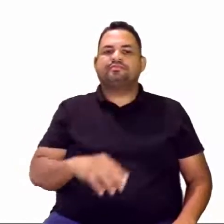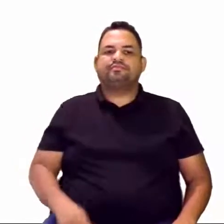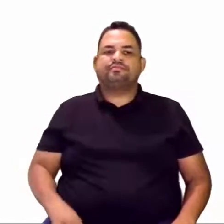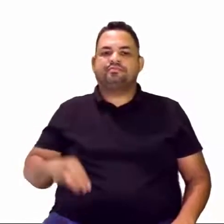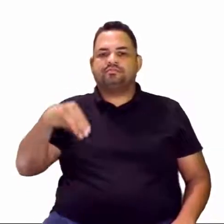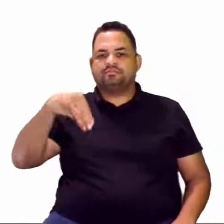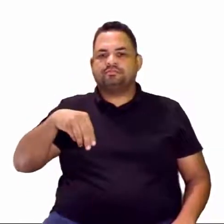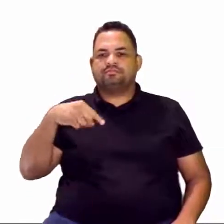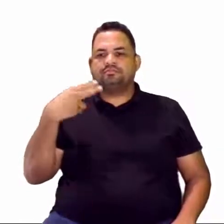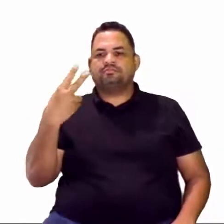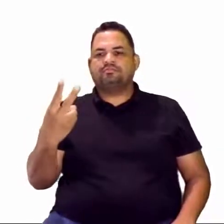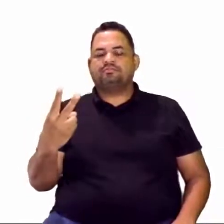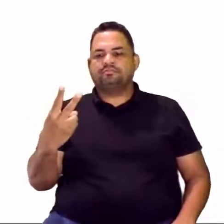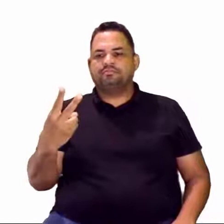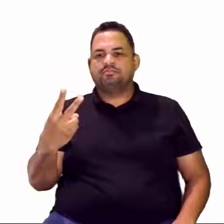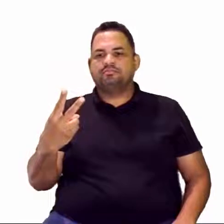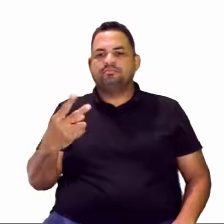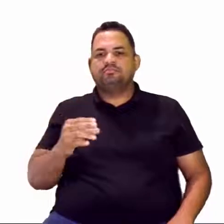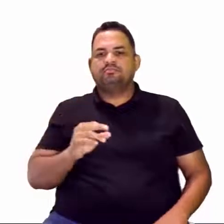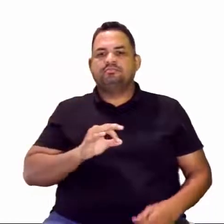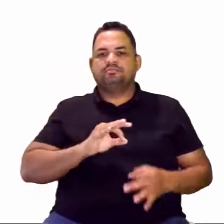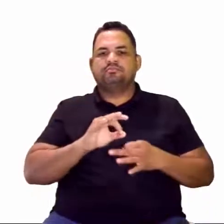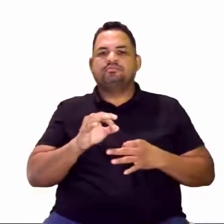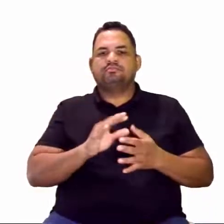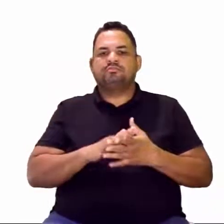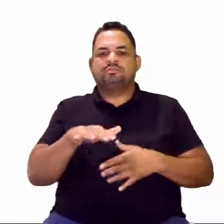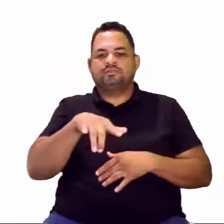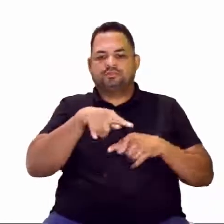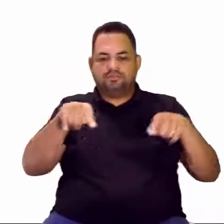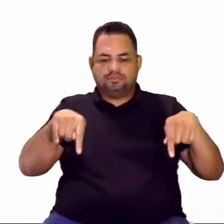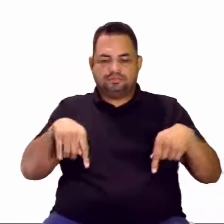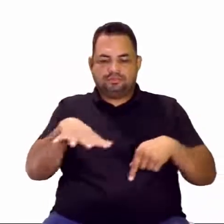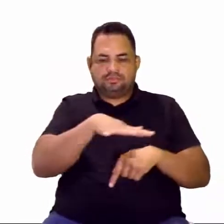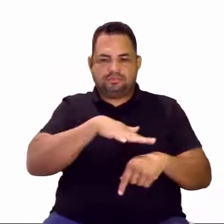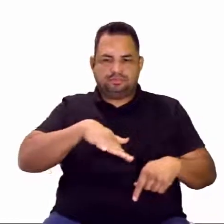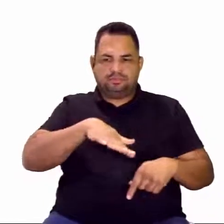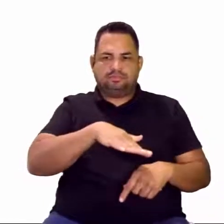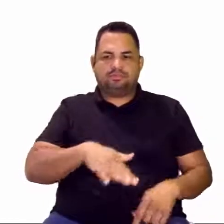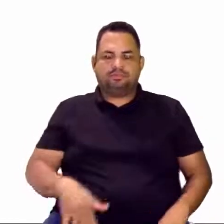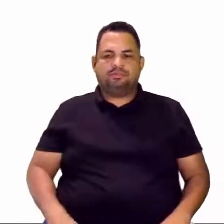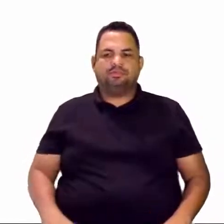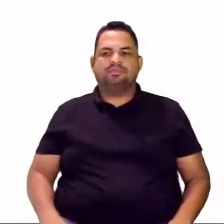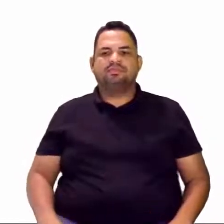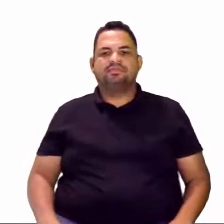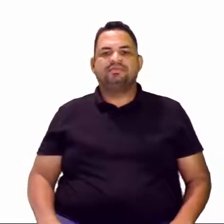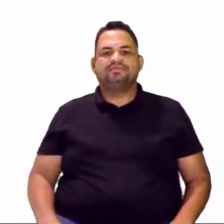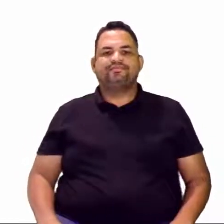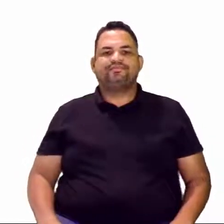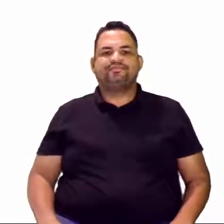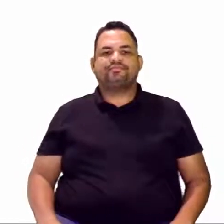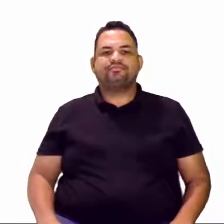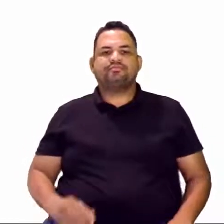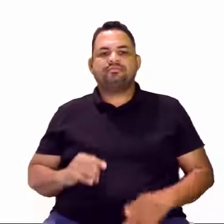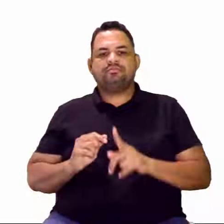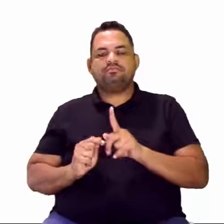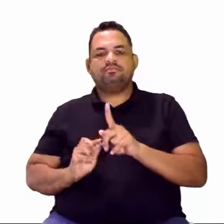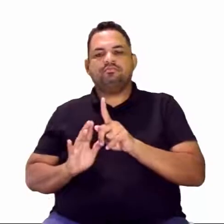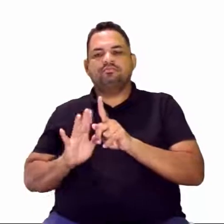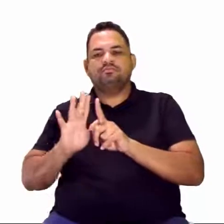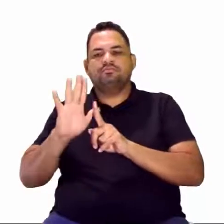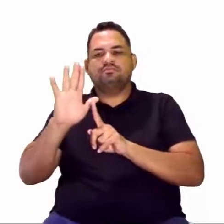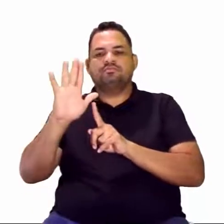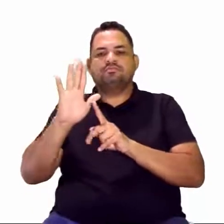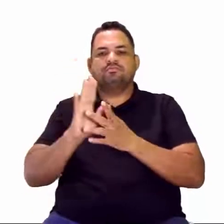e metro quadrado é uma unidade de área. Sendo assim, olha aí, nos casos dos